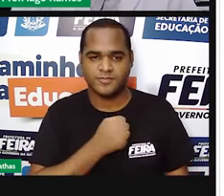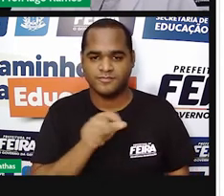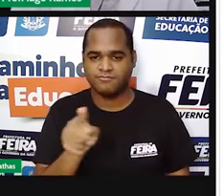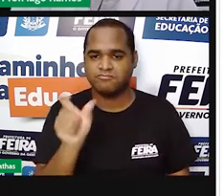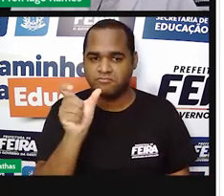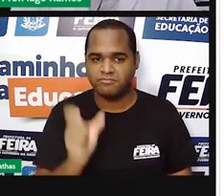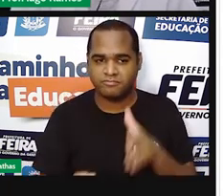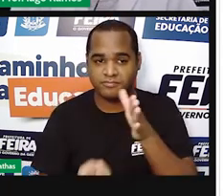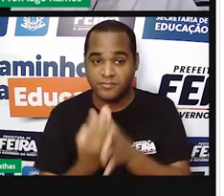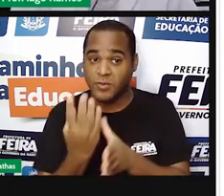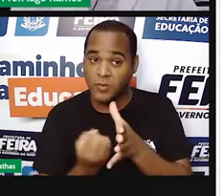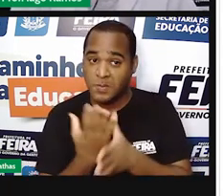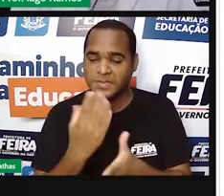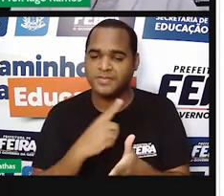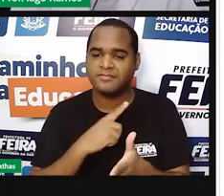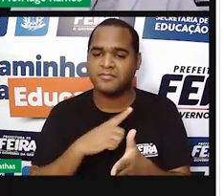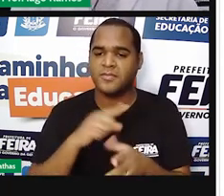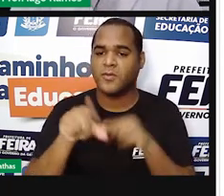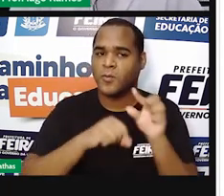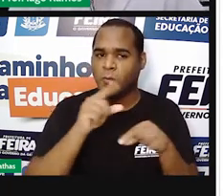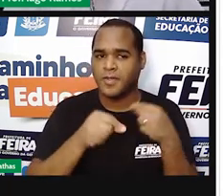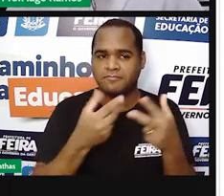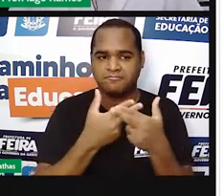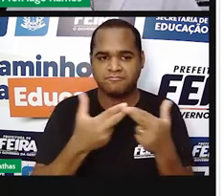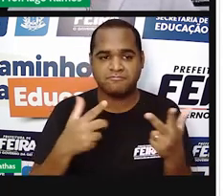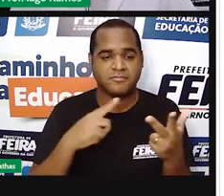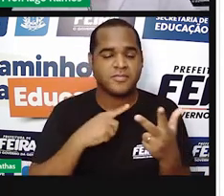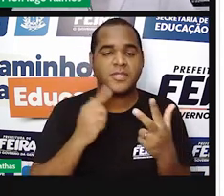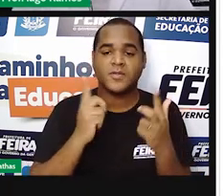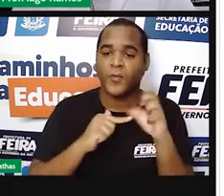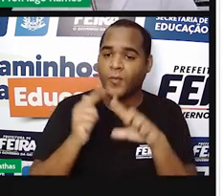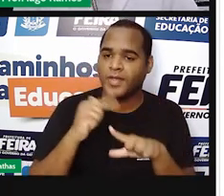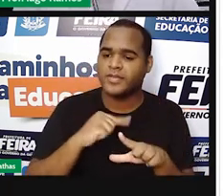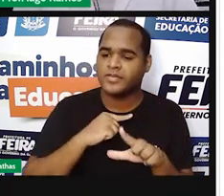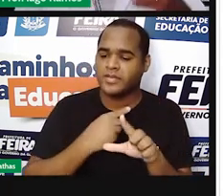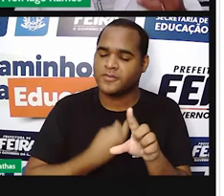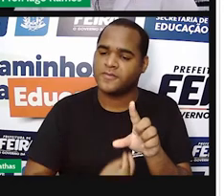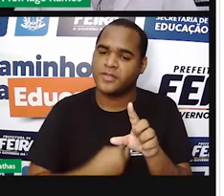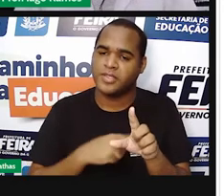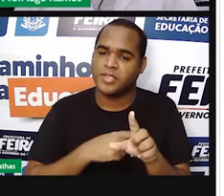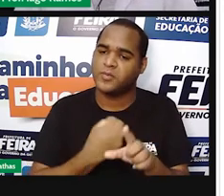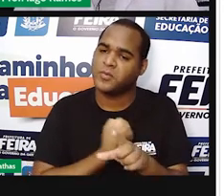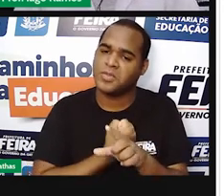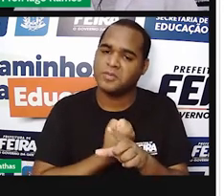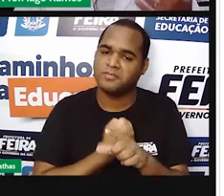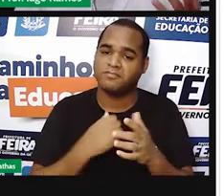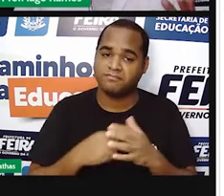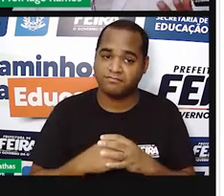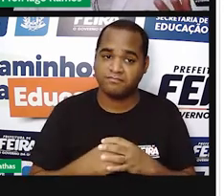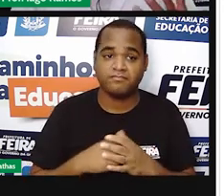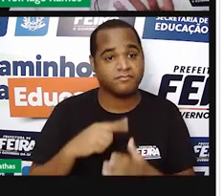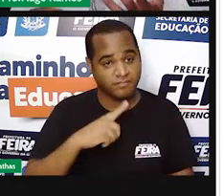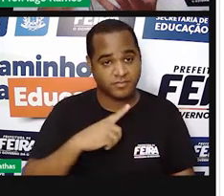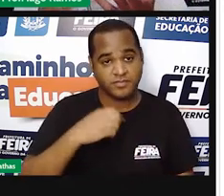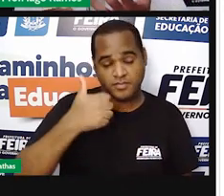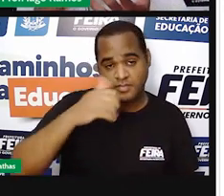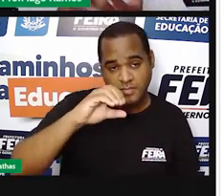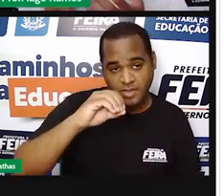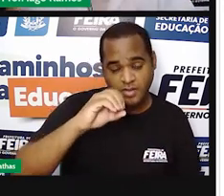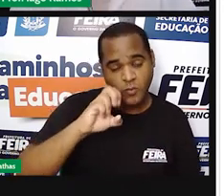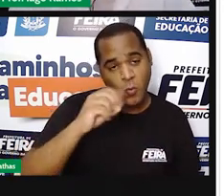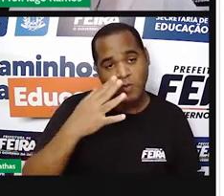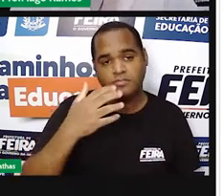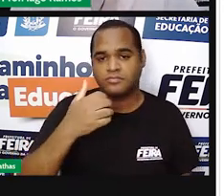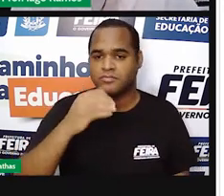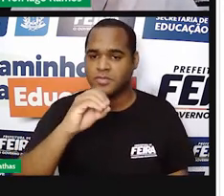aqui no meio ó então quantas opções de escolha eu tenho para esse número eu tenho 10 eu posso